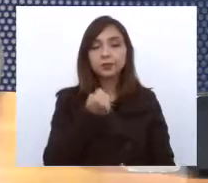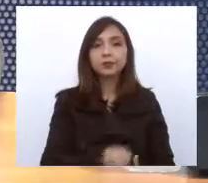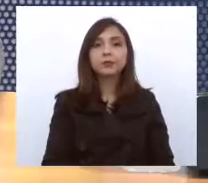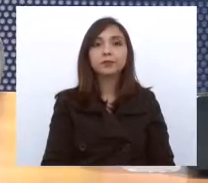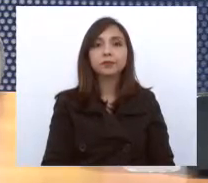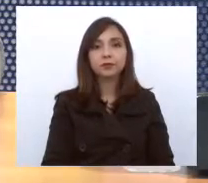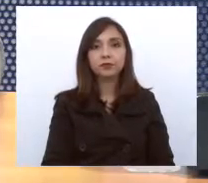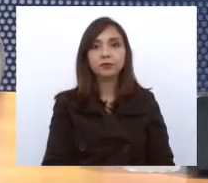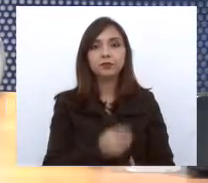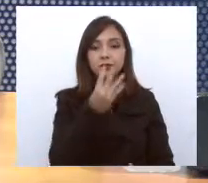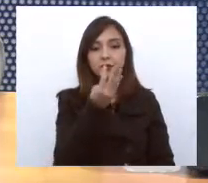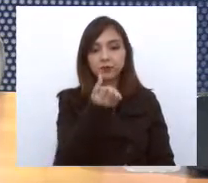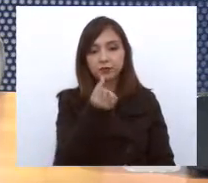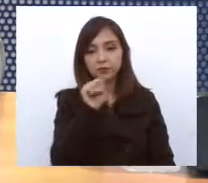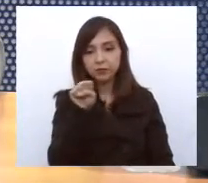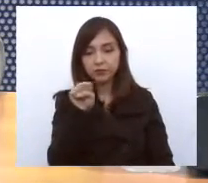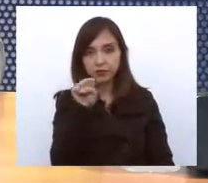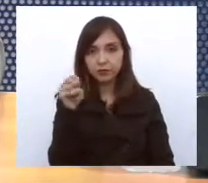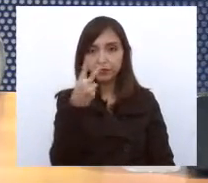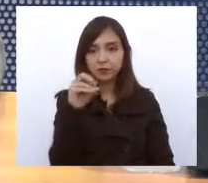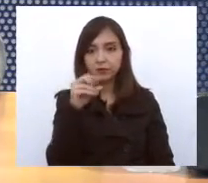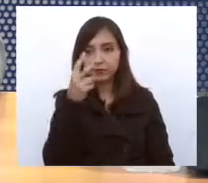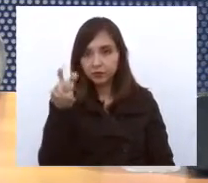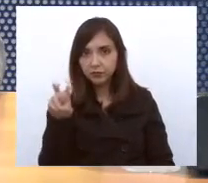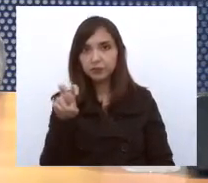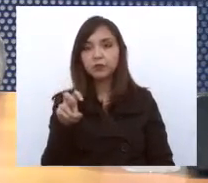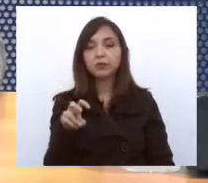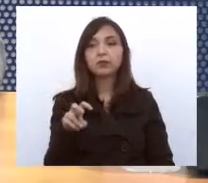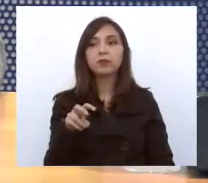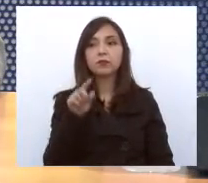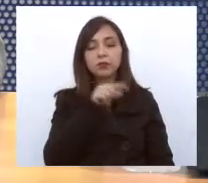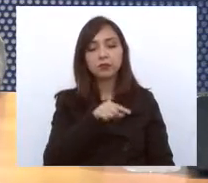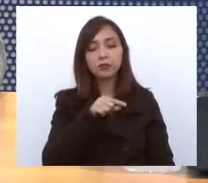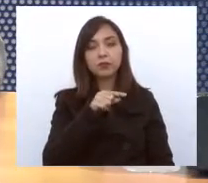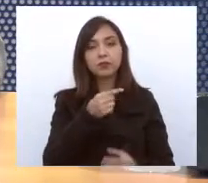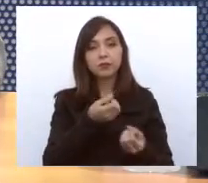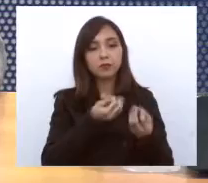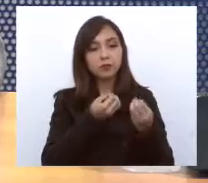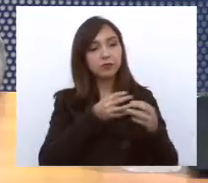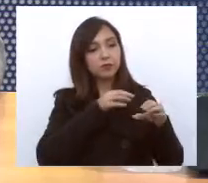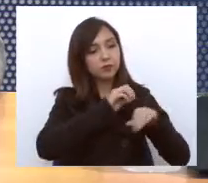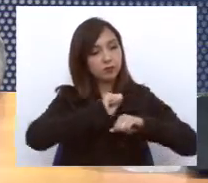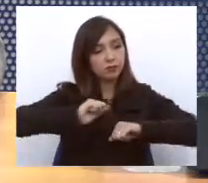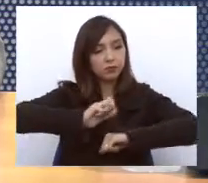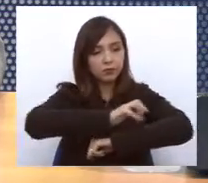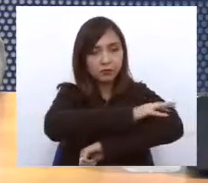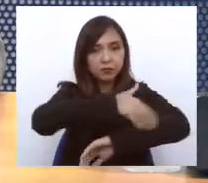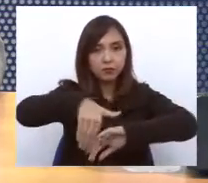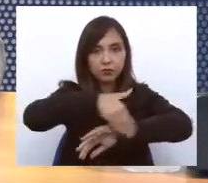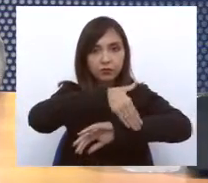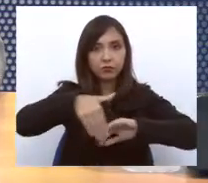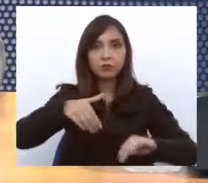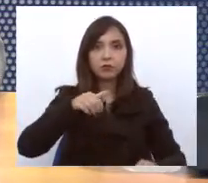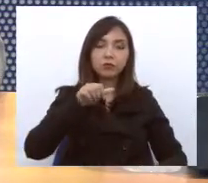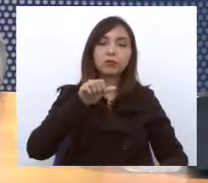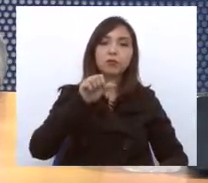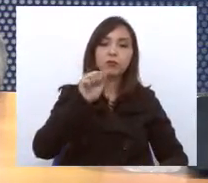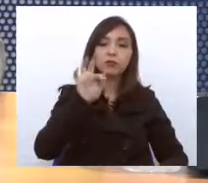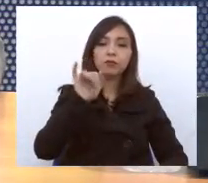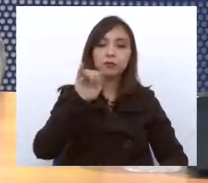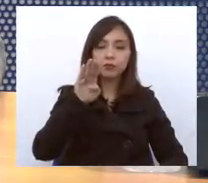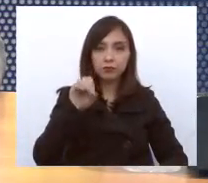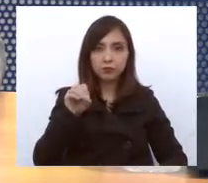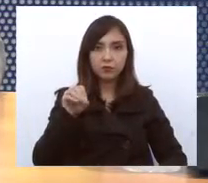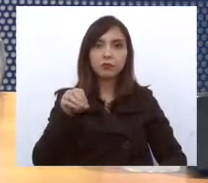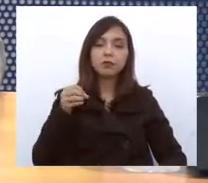discussão e votação do requerimento 4688/2015. Informações referentes à obra de pavimentação asfáltica da rua Fábio Salvador Bem, na Vila